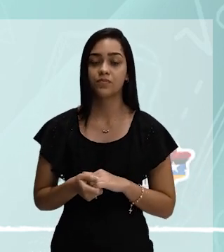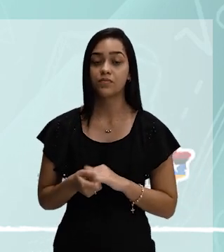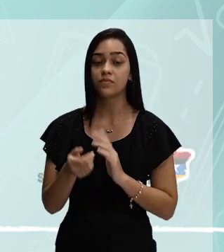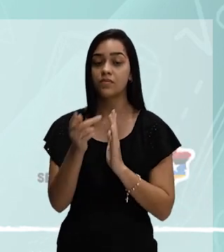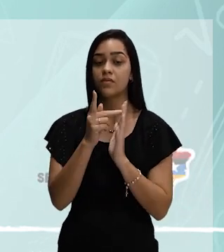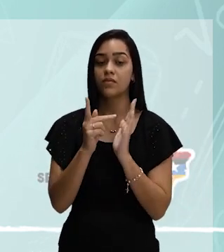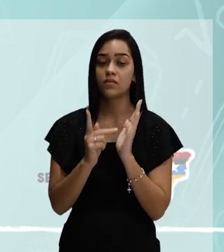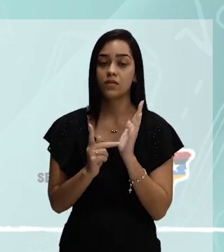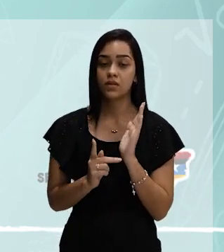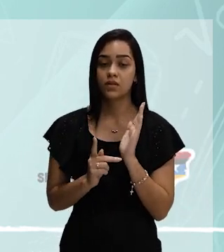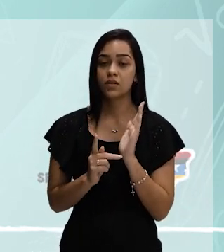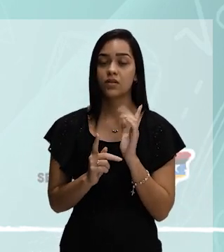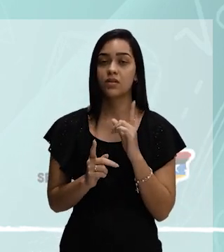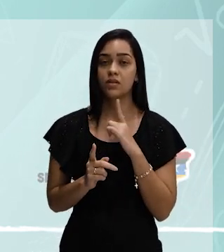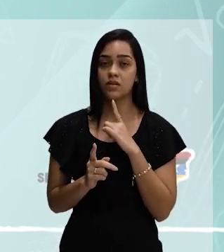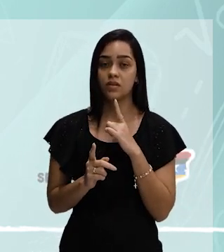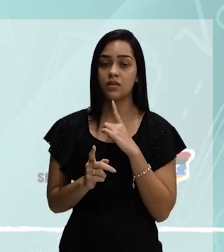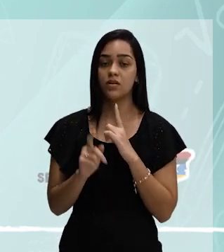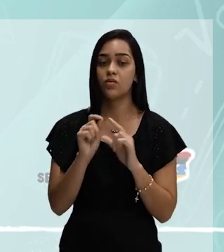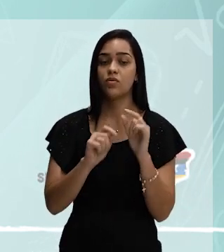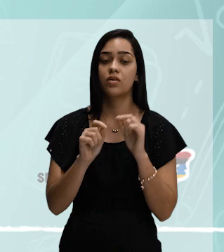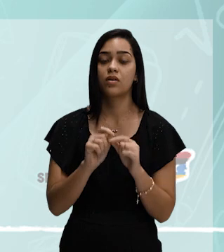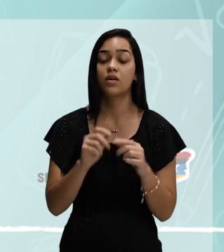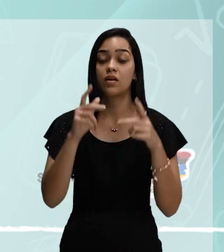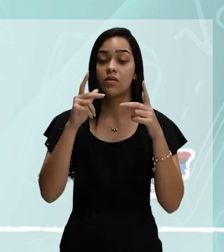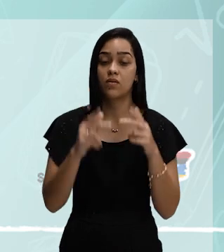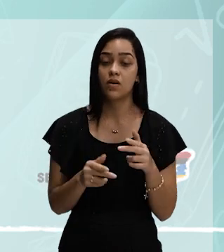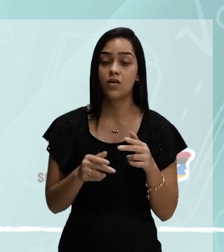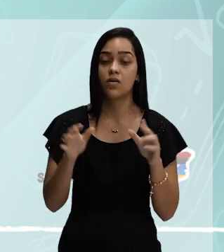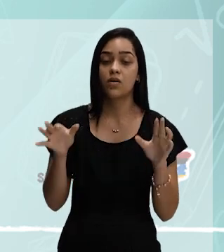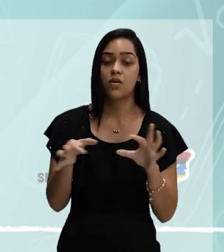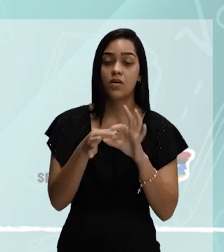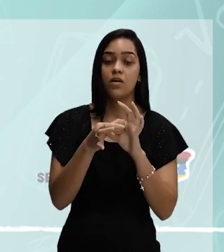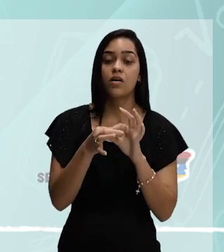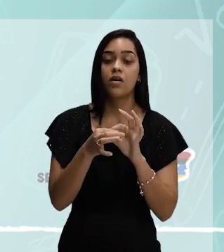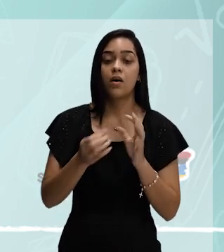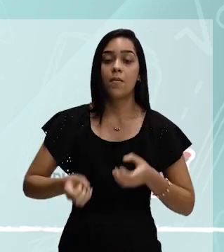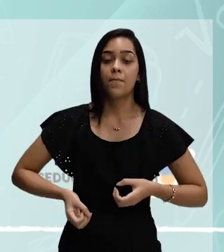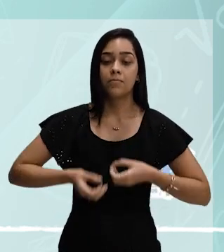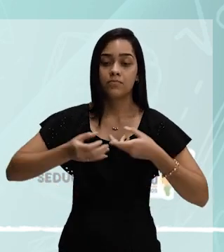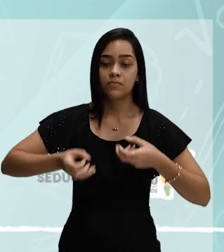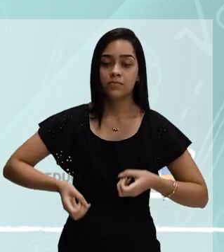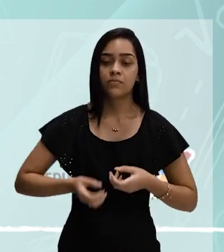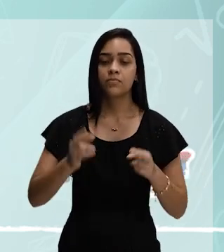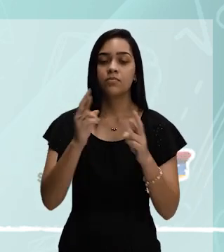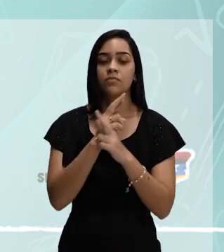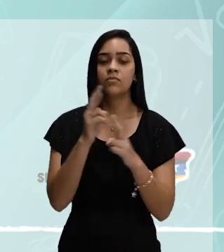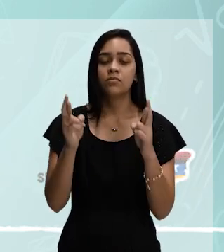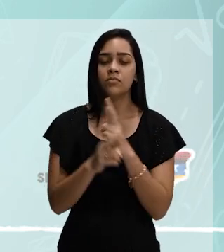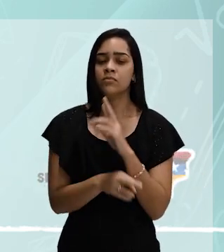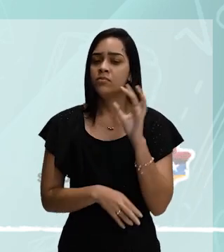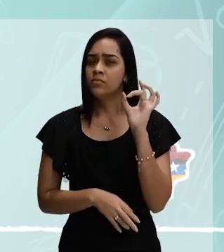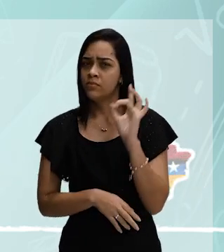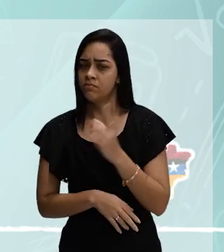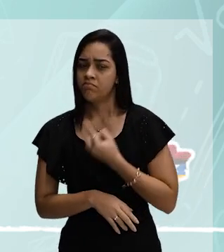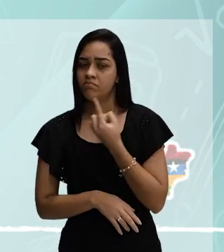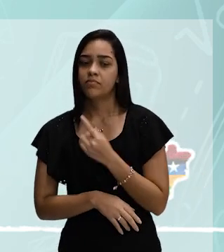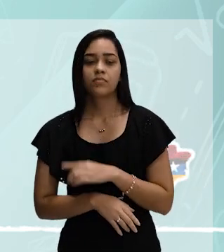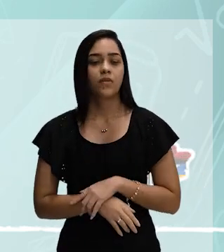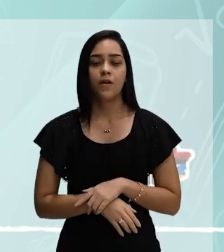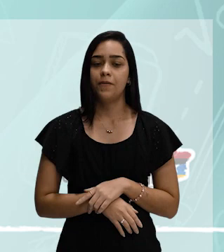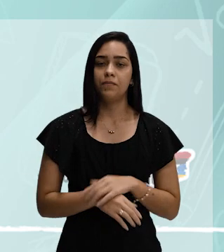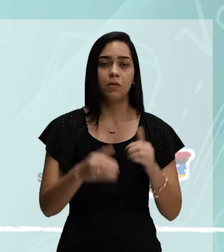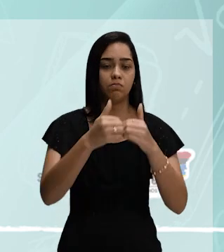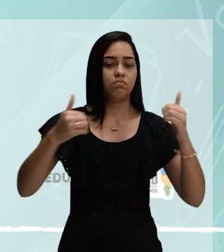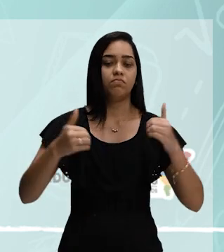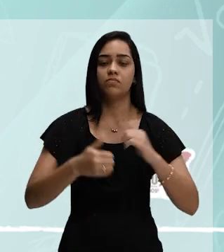A poesia, acompanhe mais uma vez, é comumente vinculada ao poema. Contudo, essa relação não é